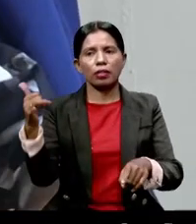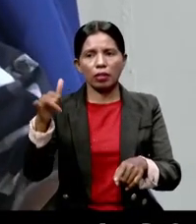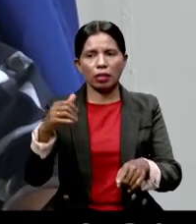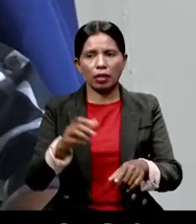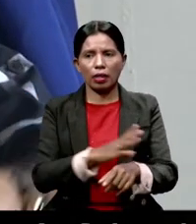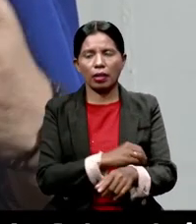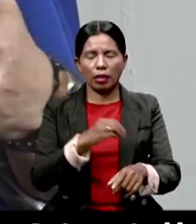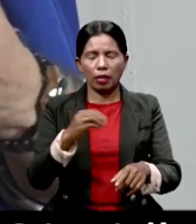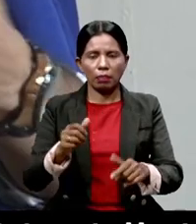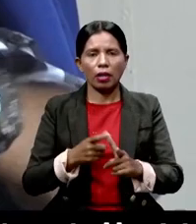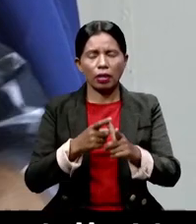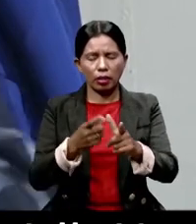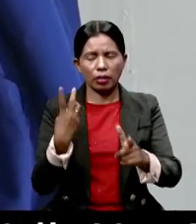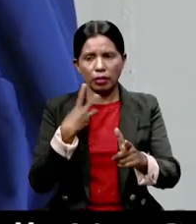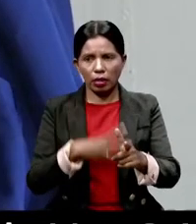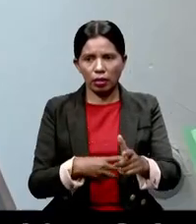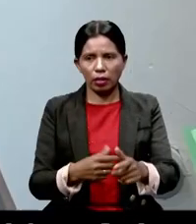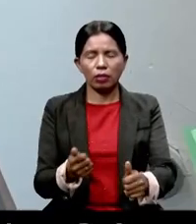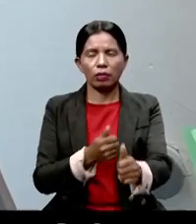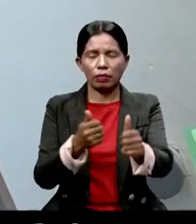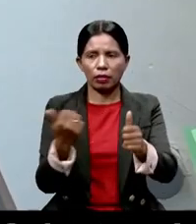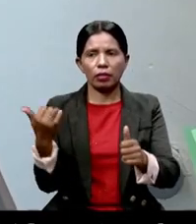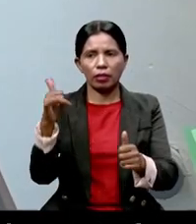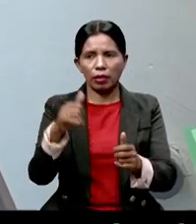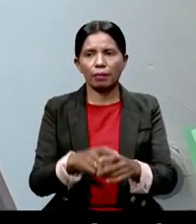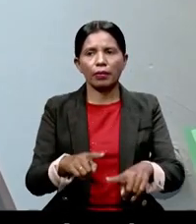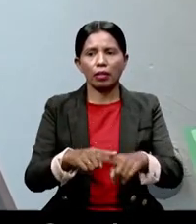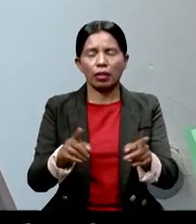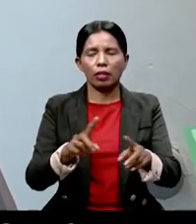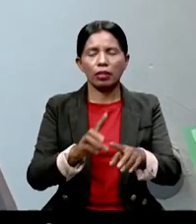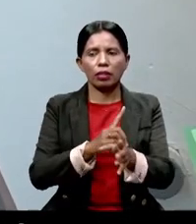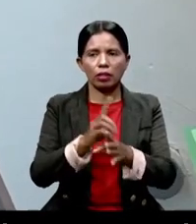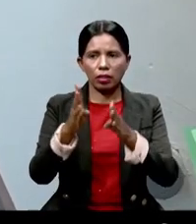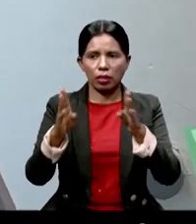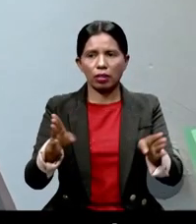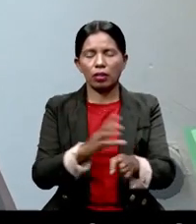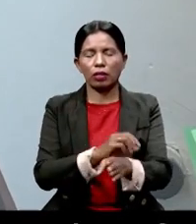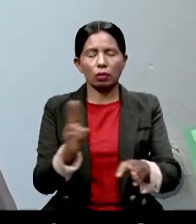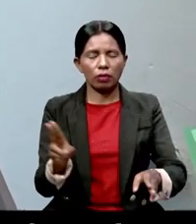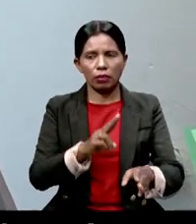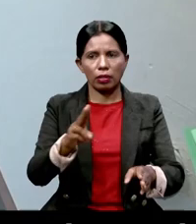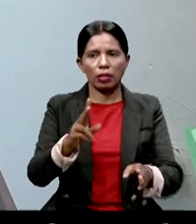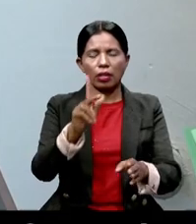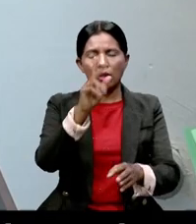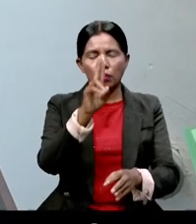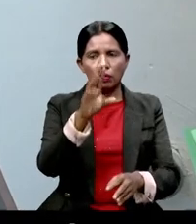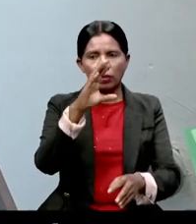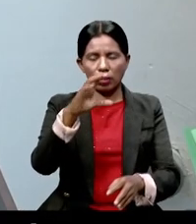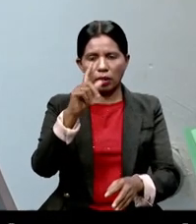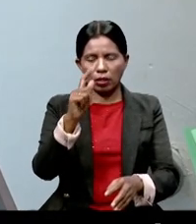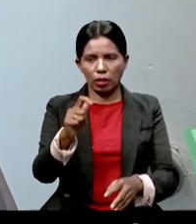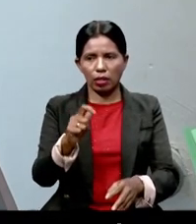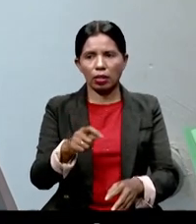ita foi invocar, vai ir ita faca do unitir sira. Contrário ao reitor Umpashnian, reitor da Universidade Católica Timorense,